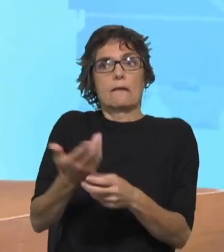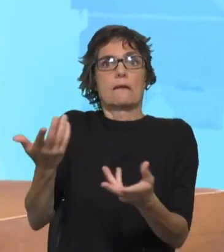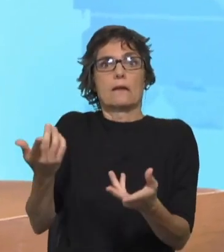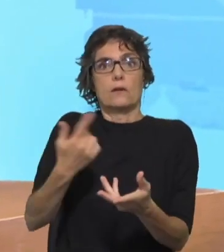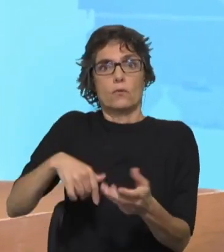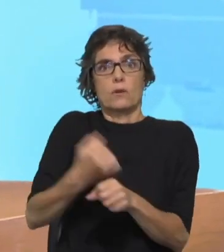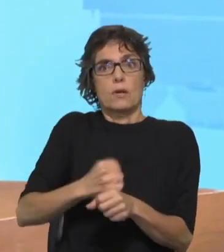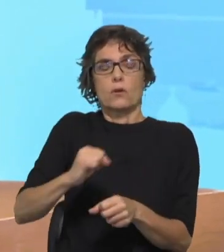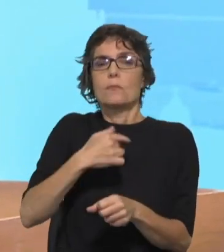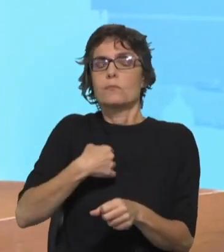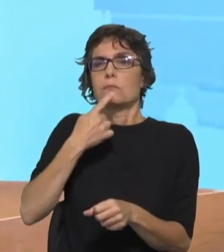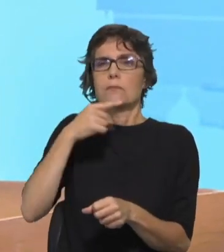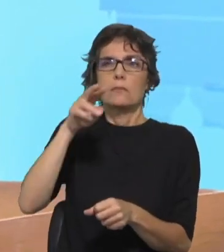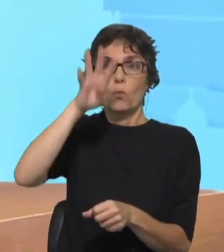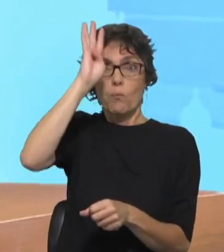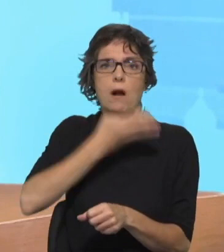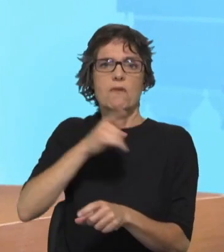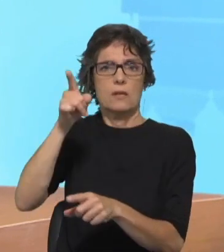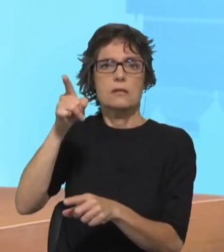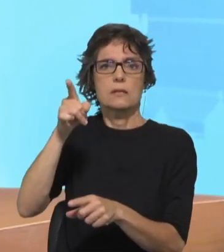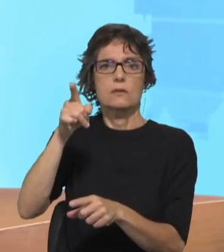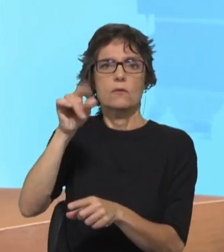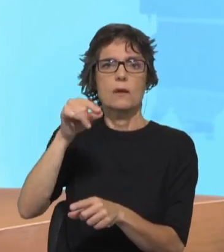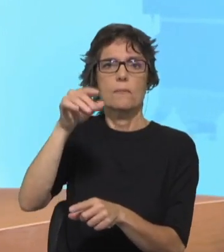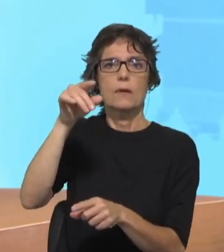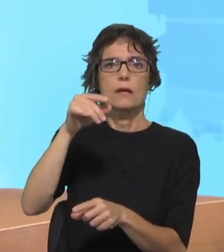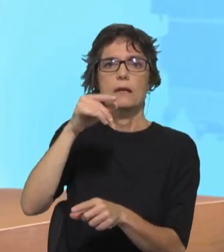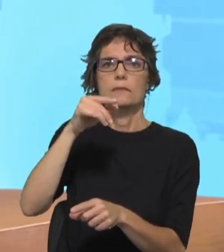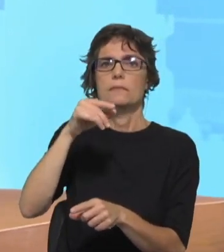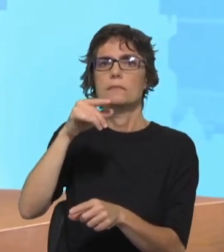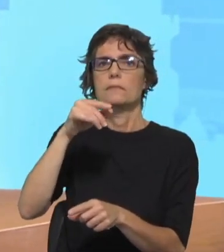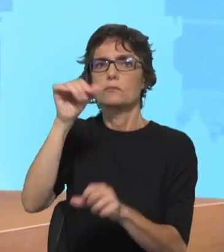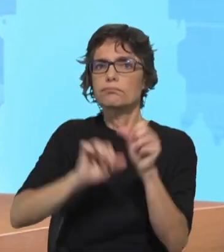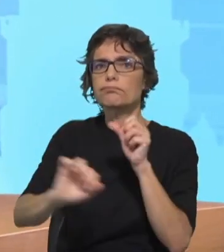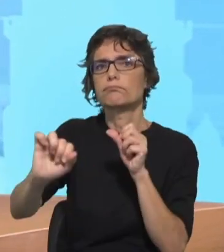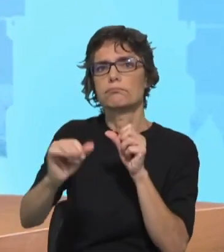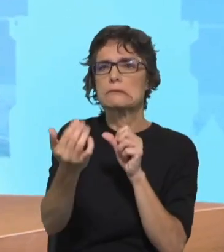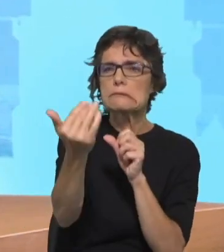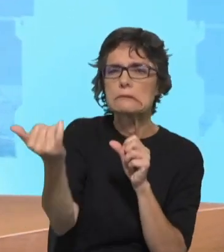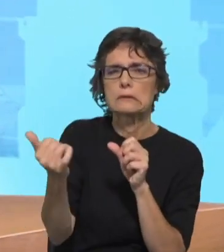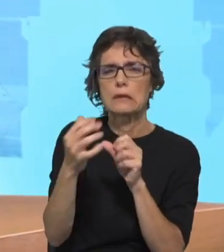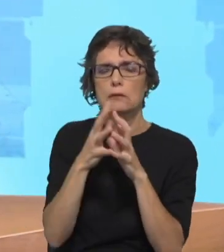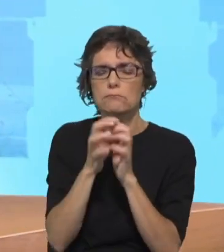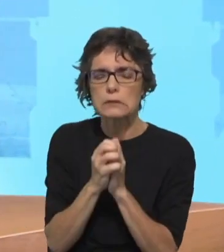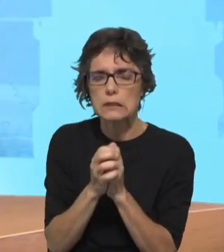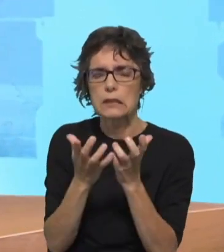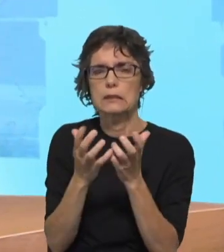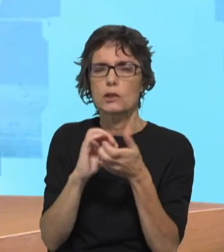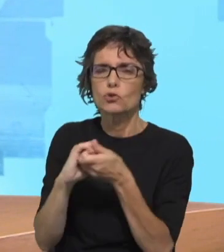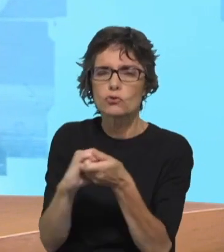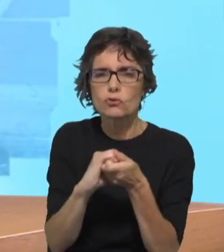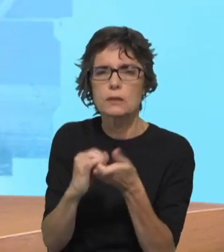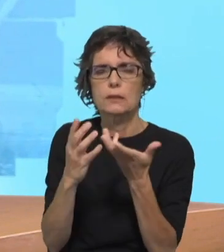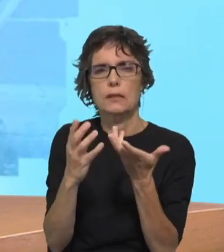AIS, porque o Papa Francisco muitas vezes tem interpelado as pessoas para rezarem, para serem solidárias para com